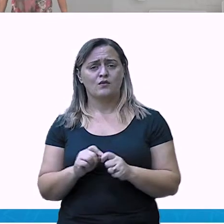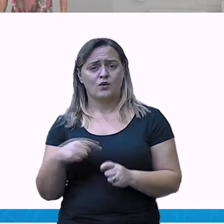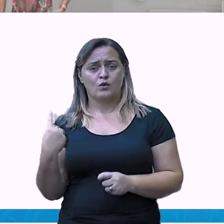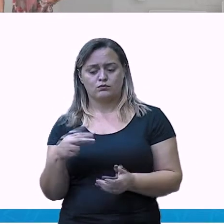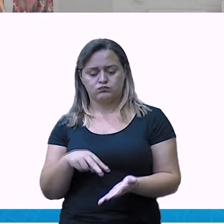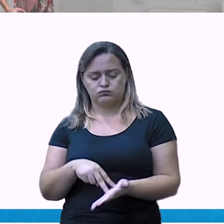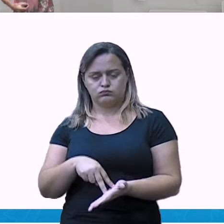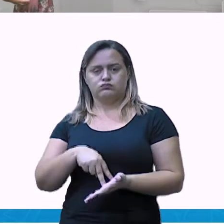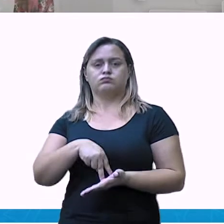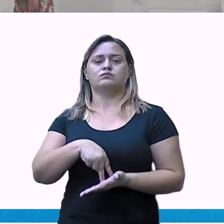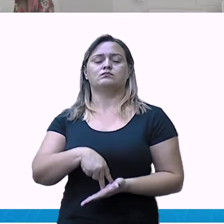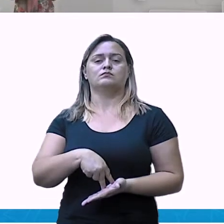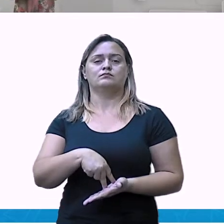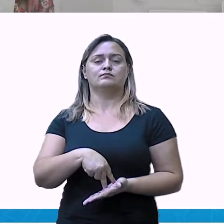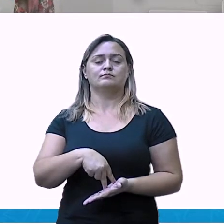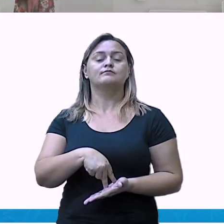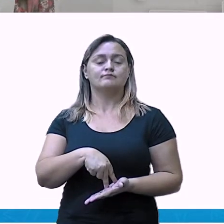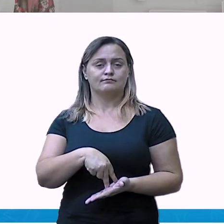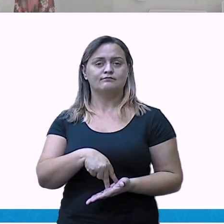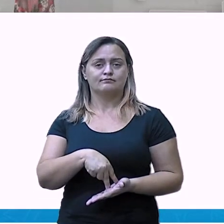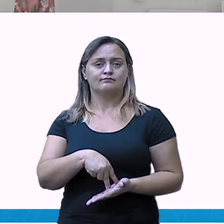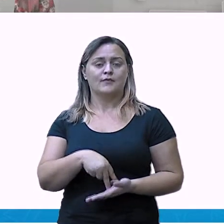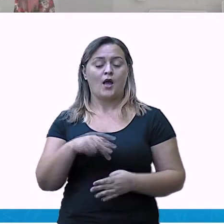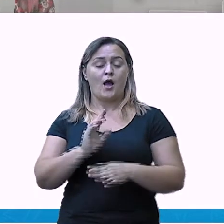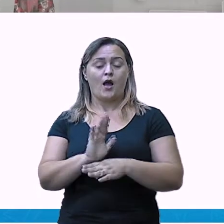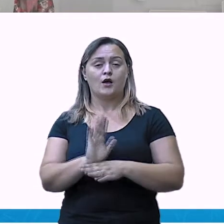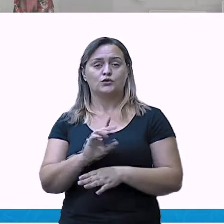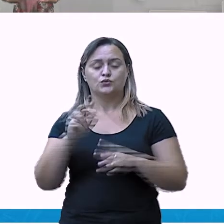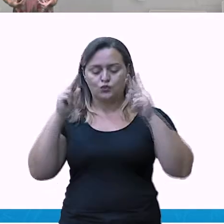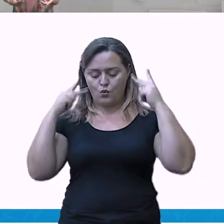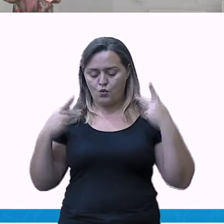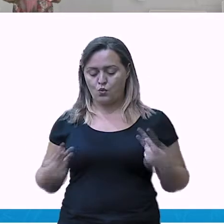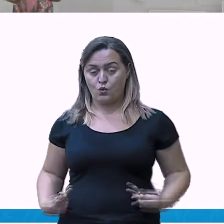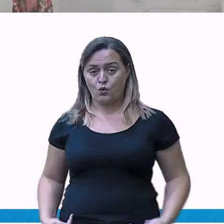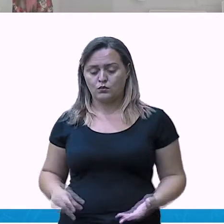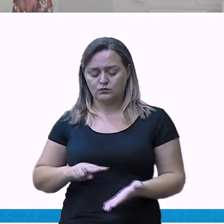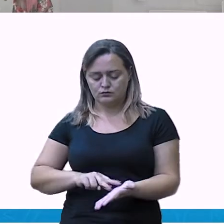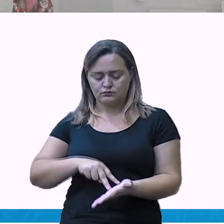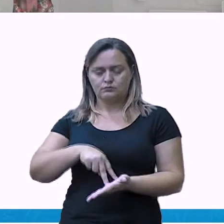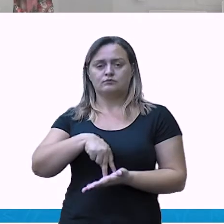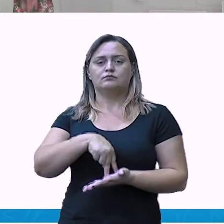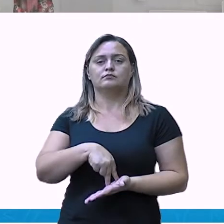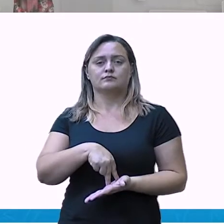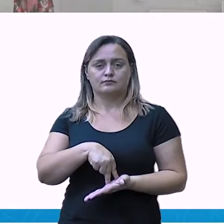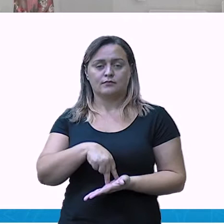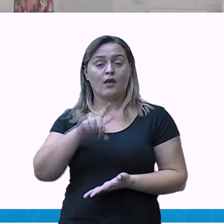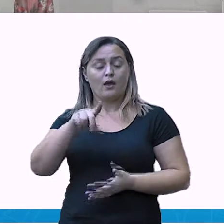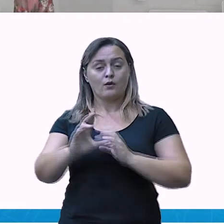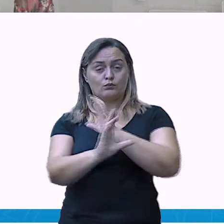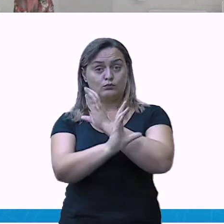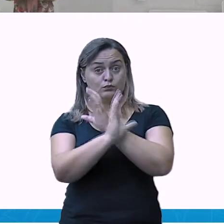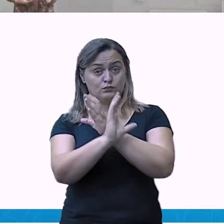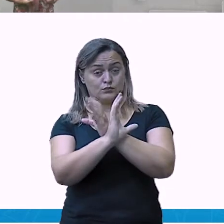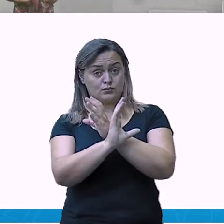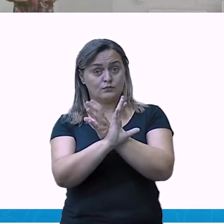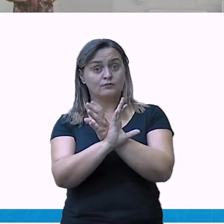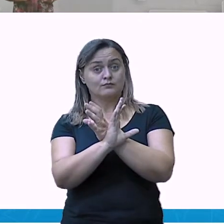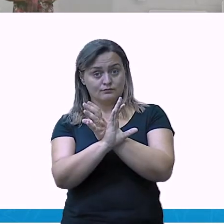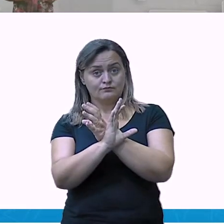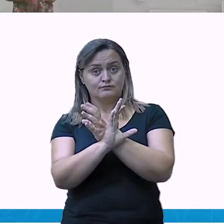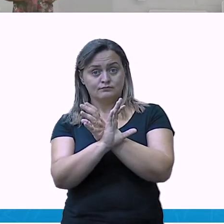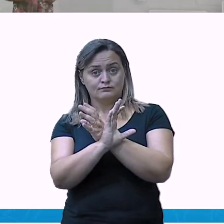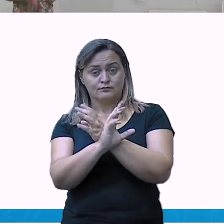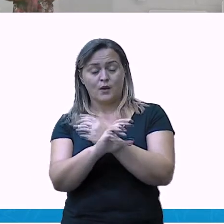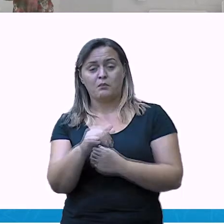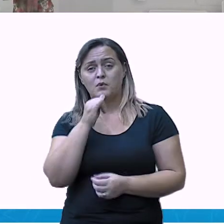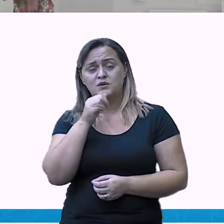eretos, que sustenta os nossos músculos. Se o nosso esqueleto